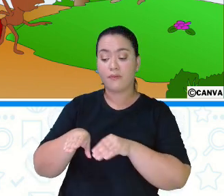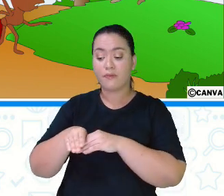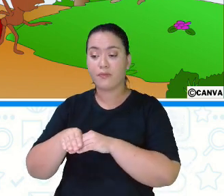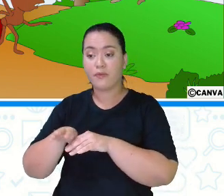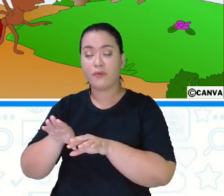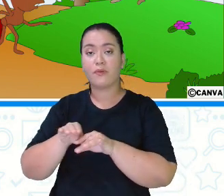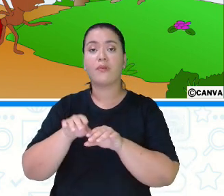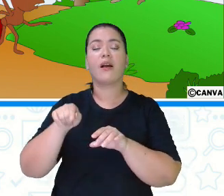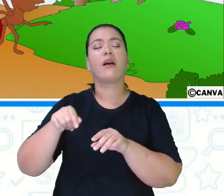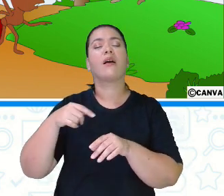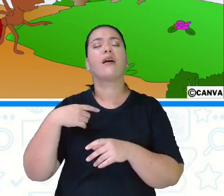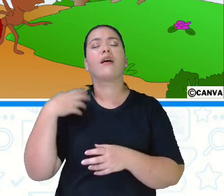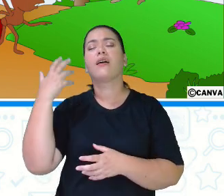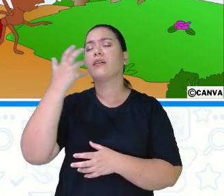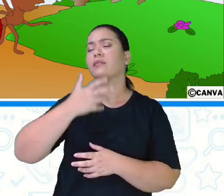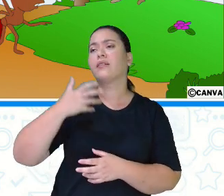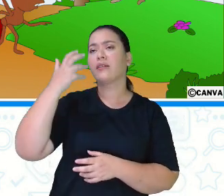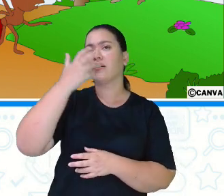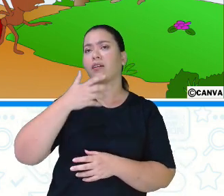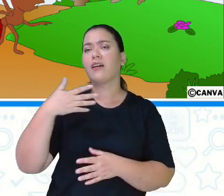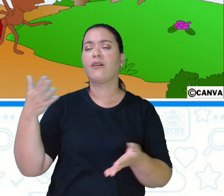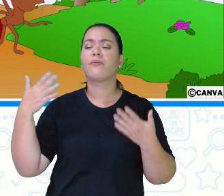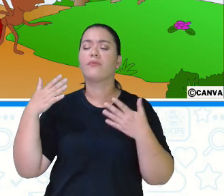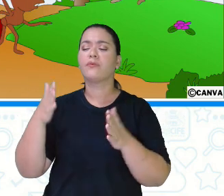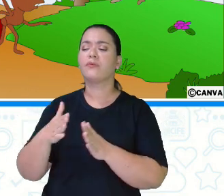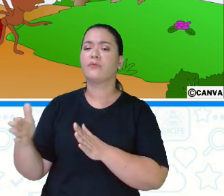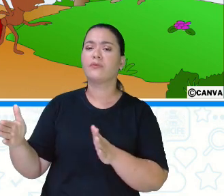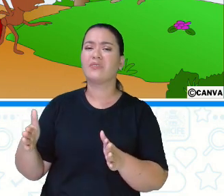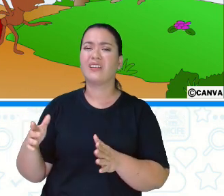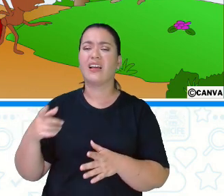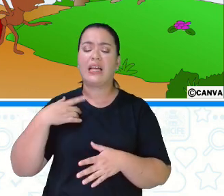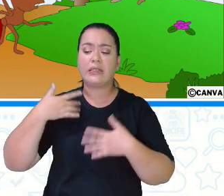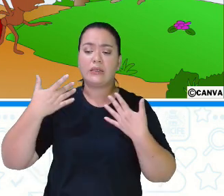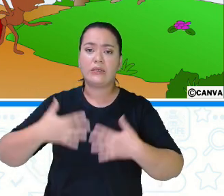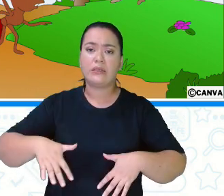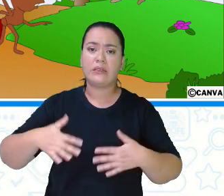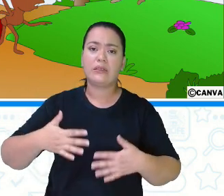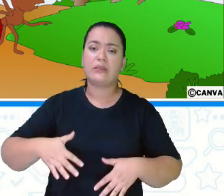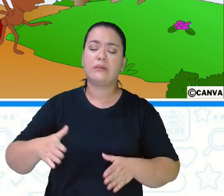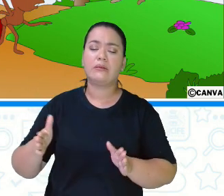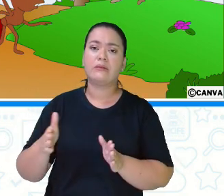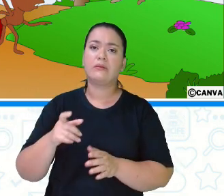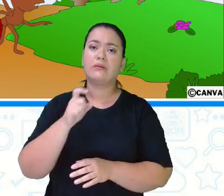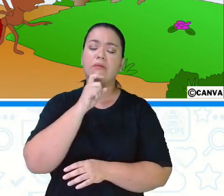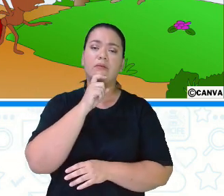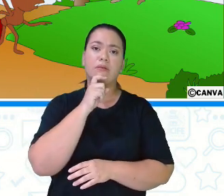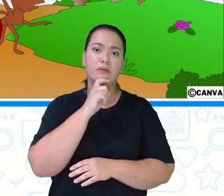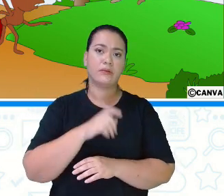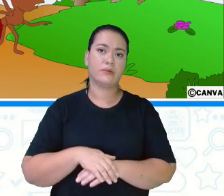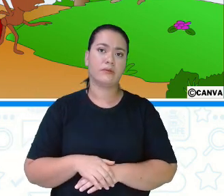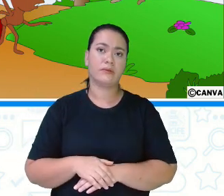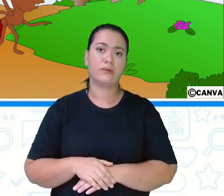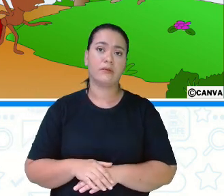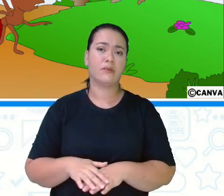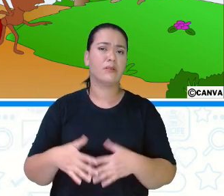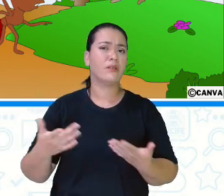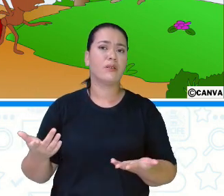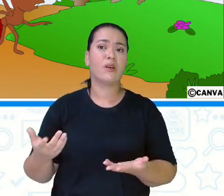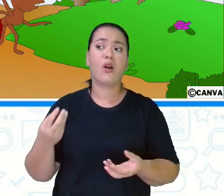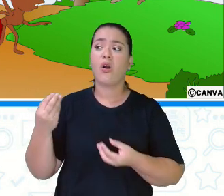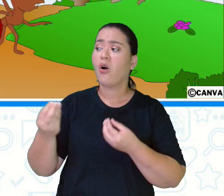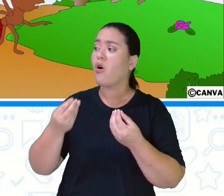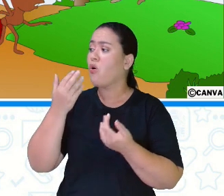passado todo o verão, achou-se em penúria extrema, na tormentosa estação. Não lhe